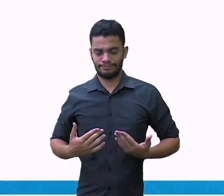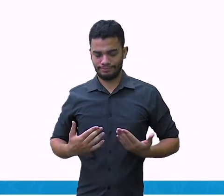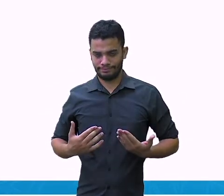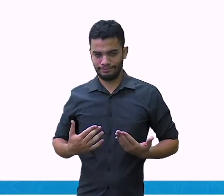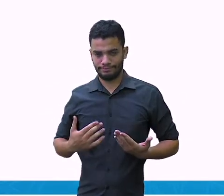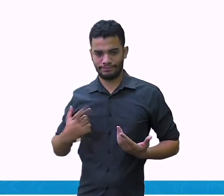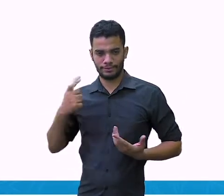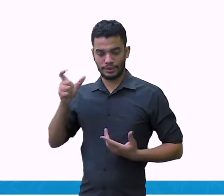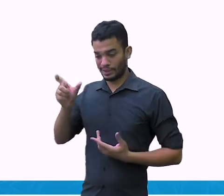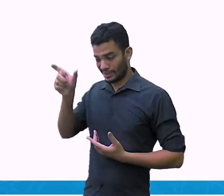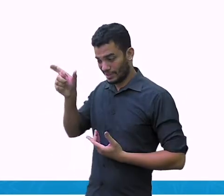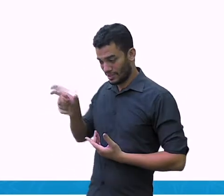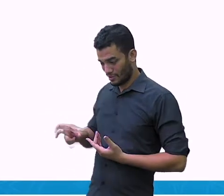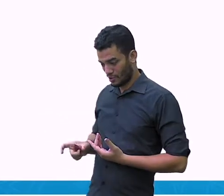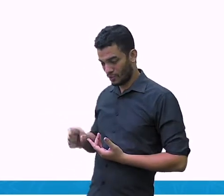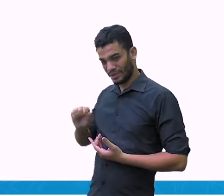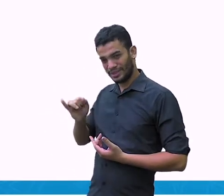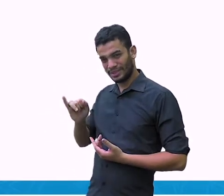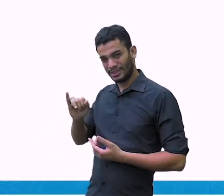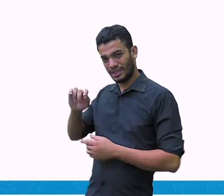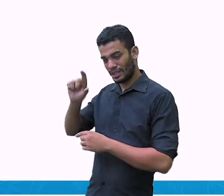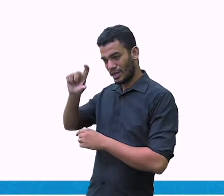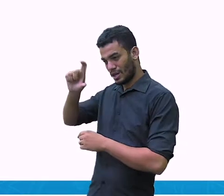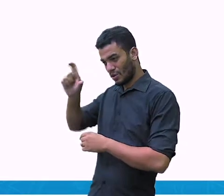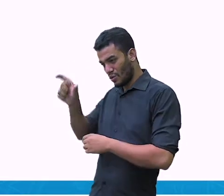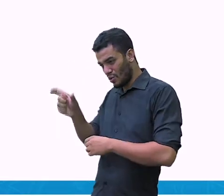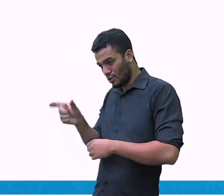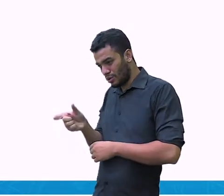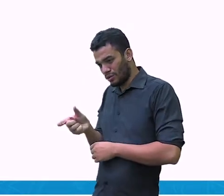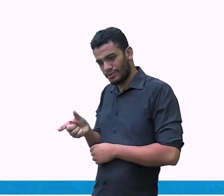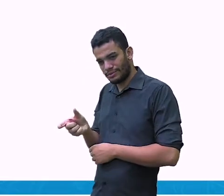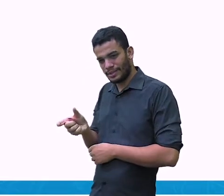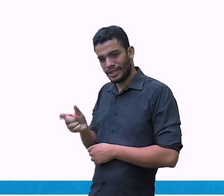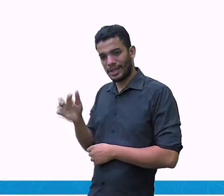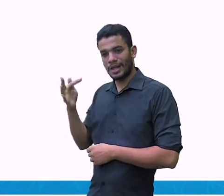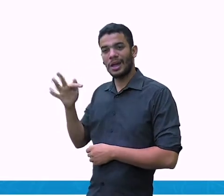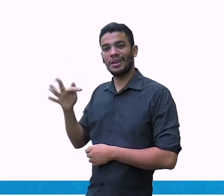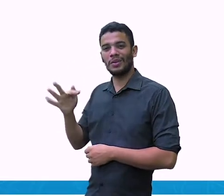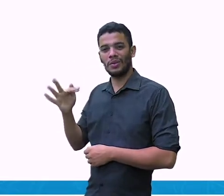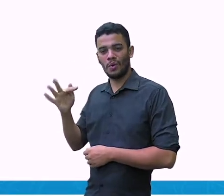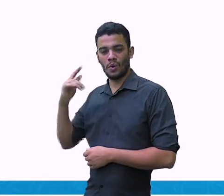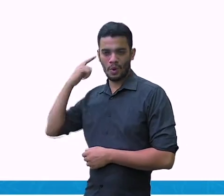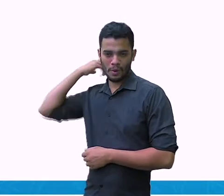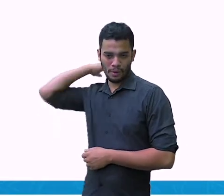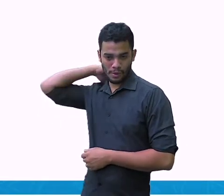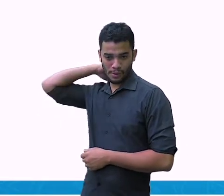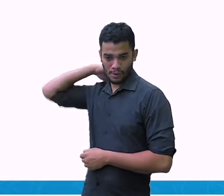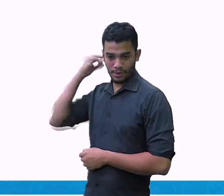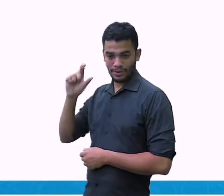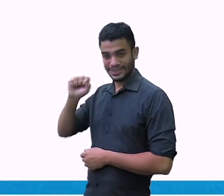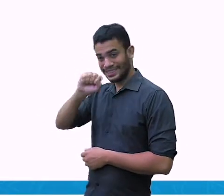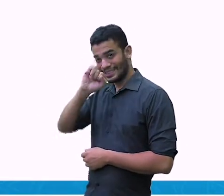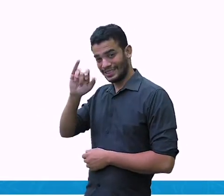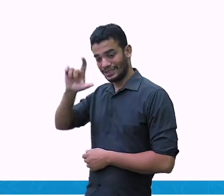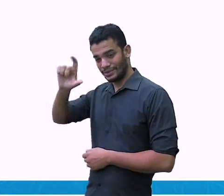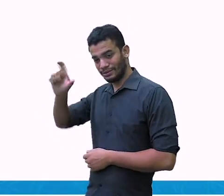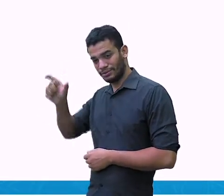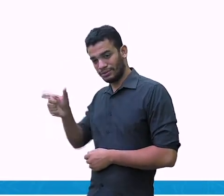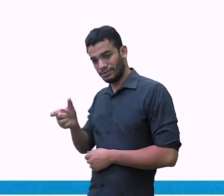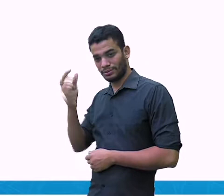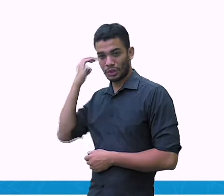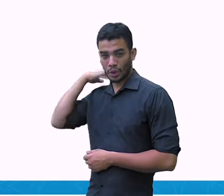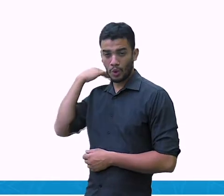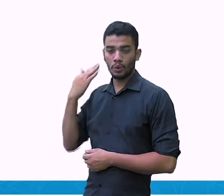Certos problemas e futuramente você sentir aquela tristeza. Eu podia